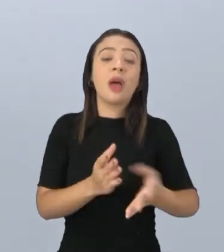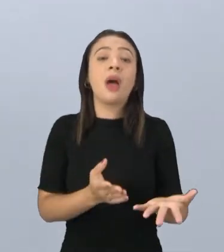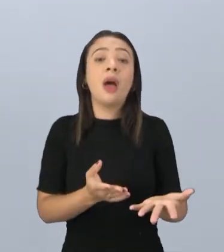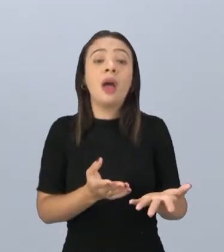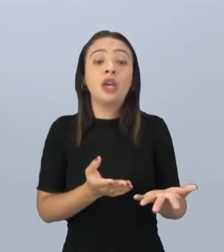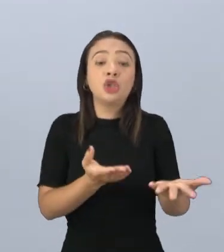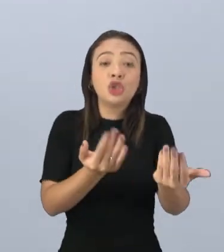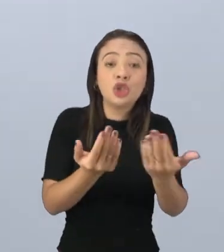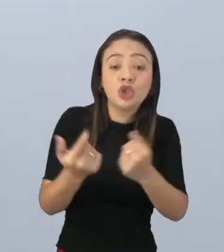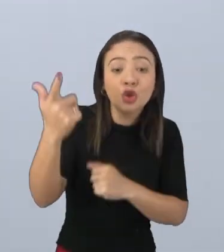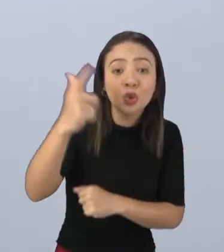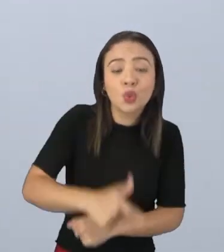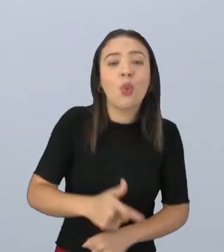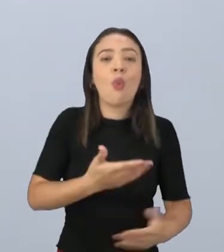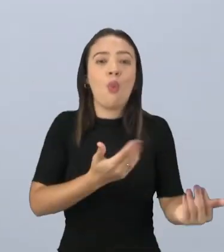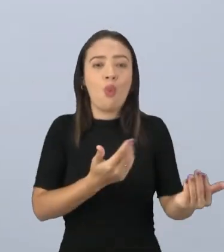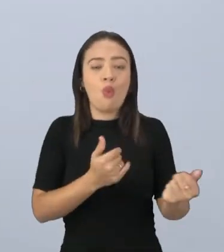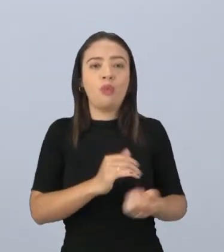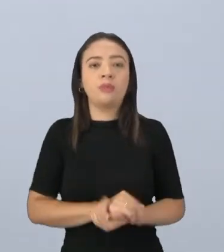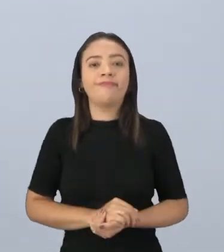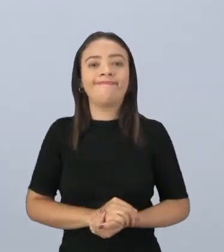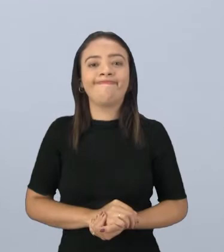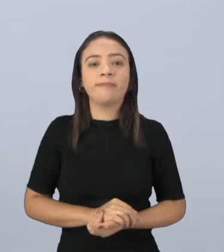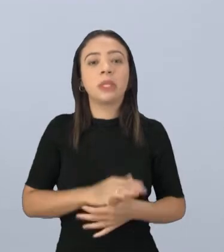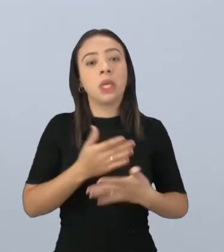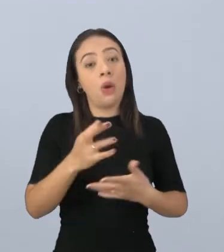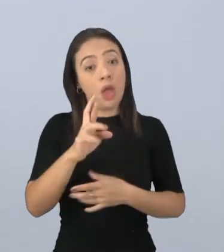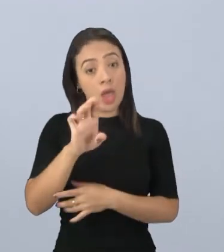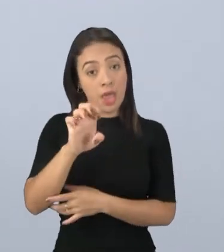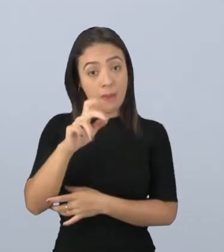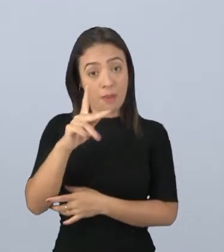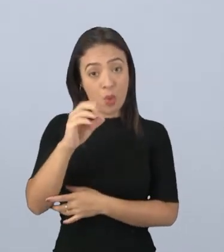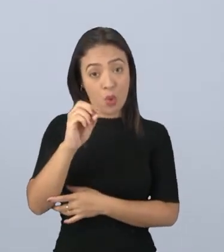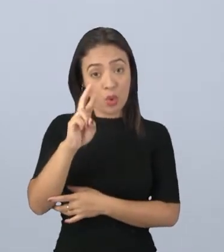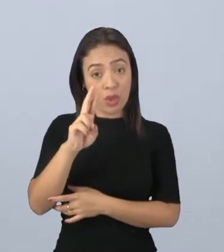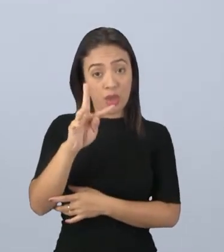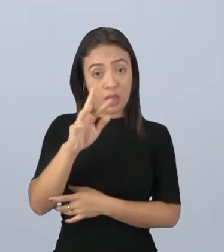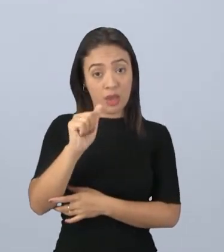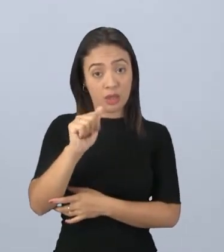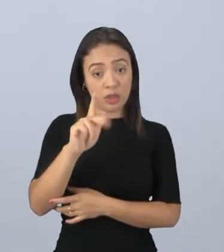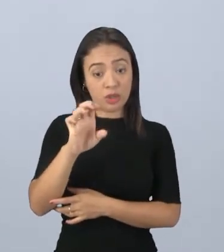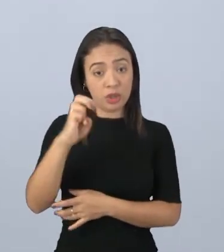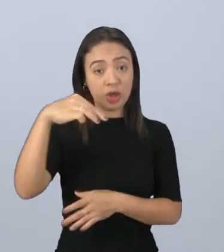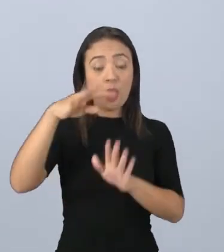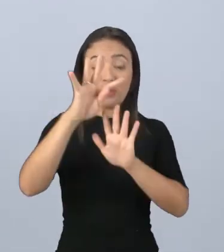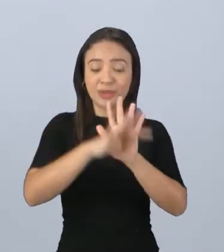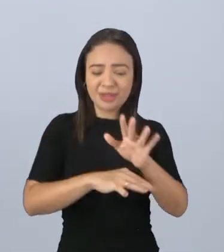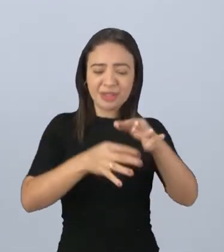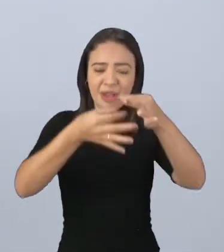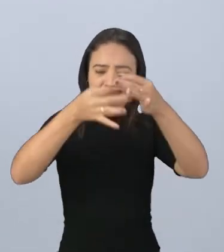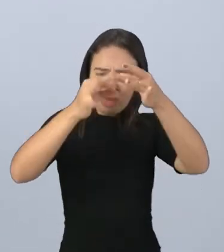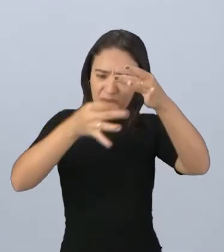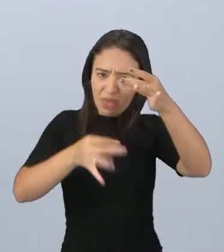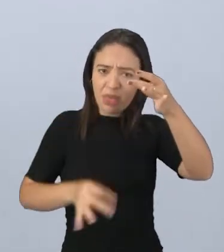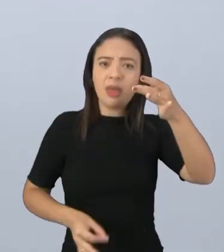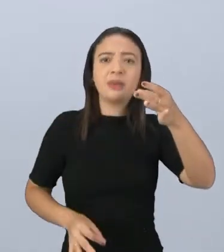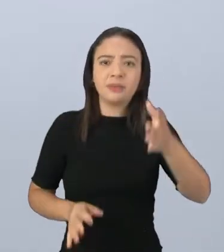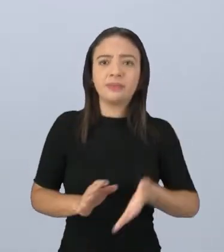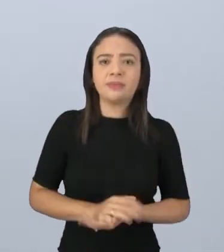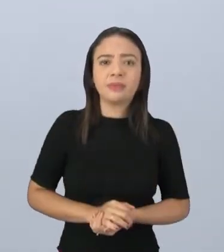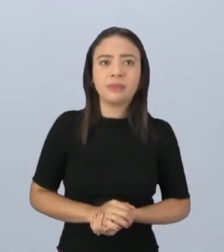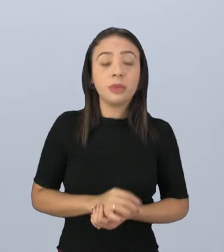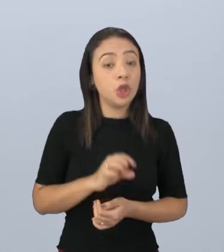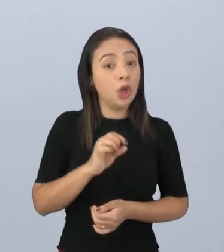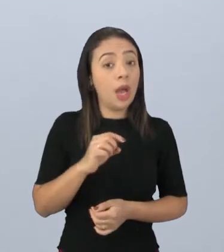Bom, observe que a reportagem ela é um texto mais extenso. E aqui nós retiramos apenas fragmentos para que